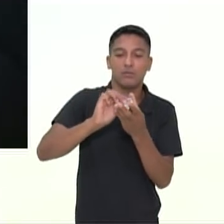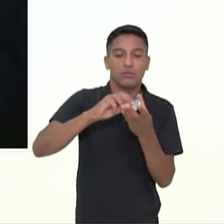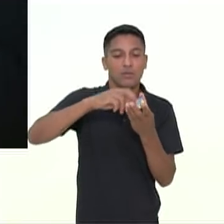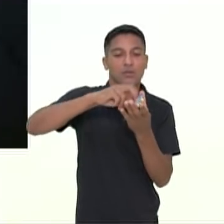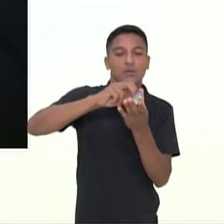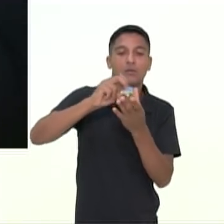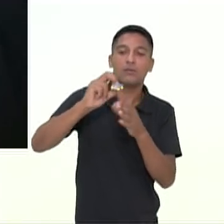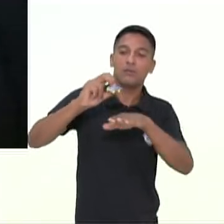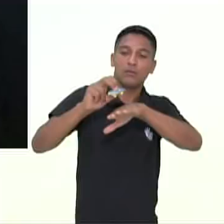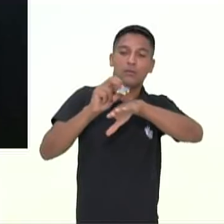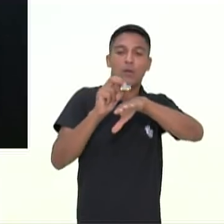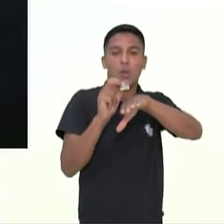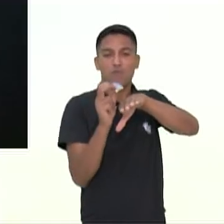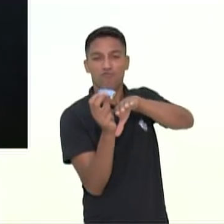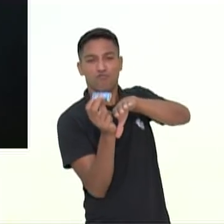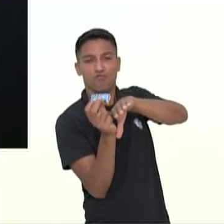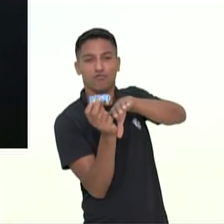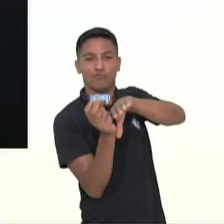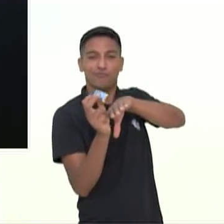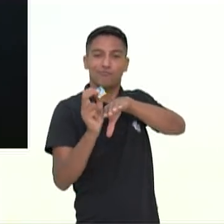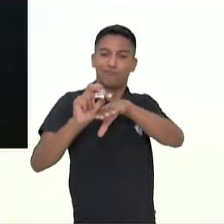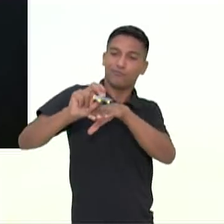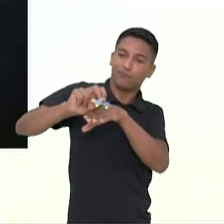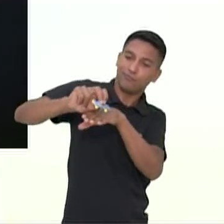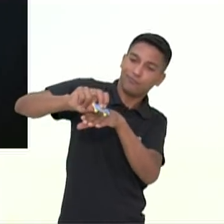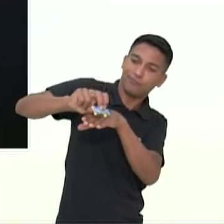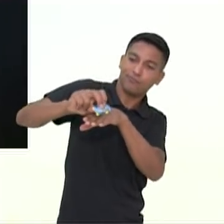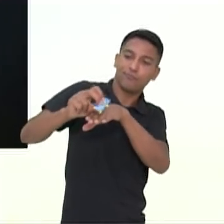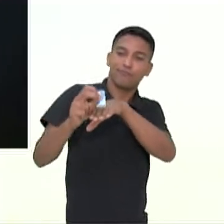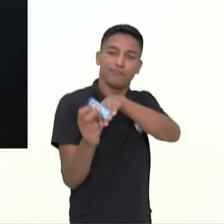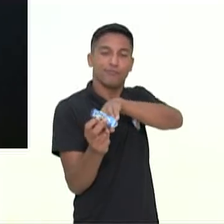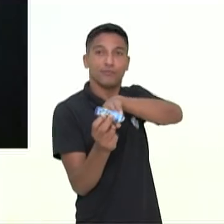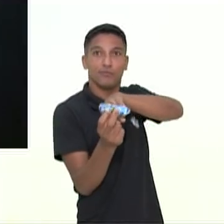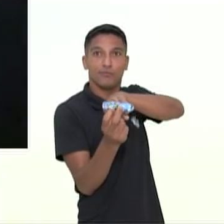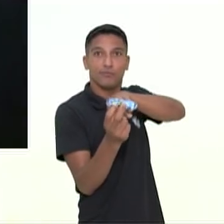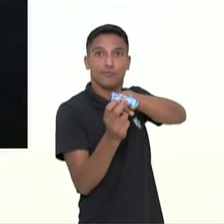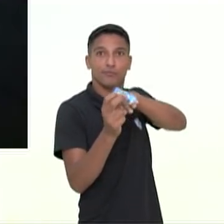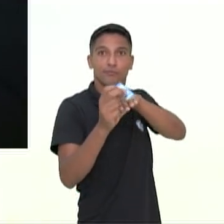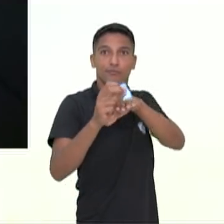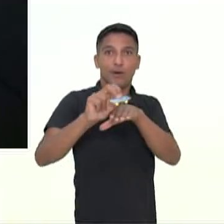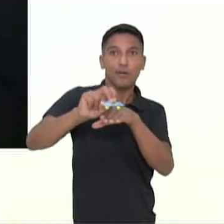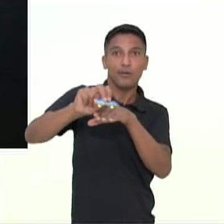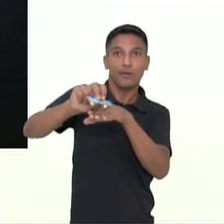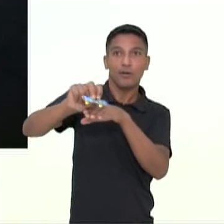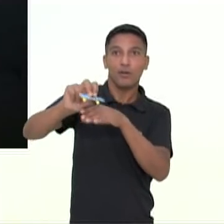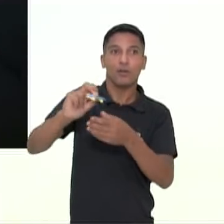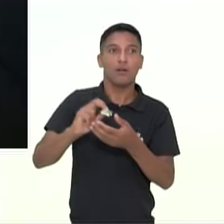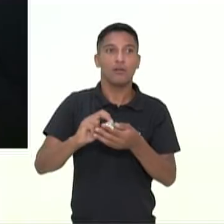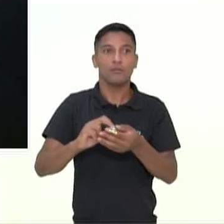faz um movimento lateral com o skate e deixa o skate derrapar na pista, né? Como se